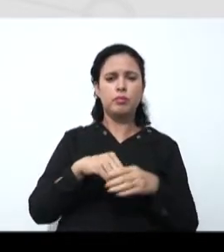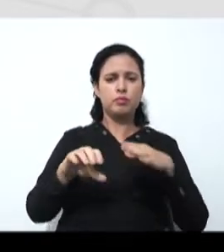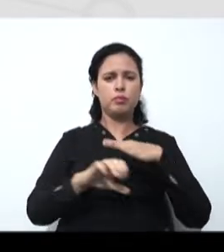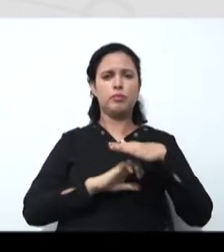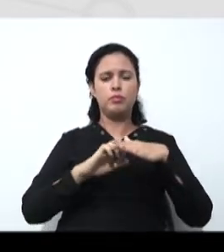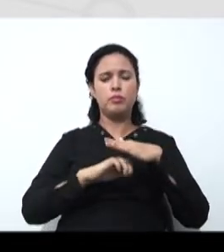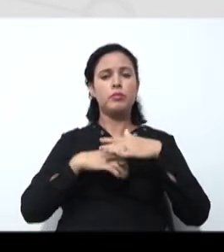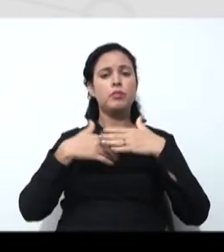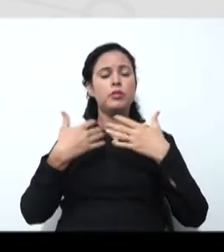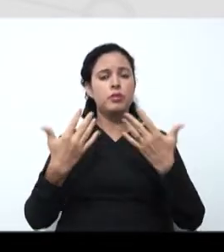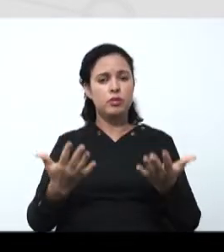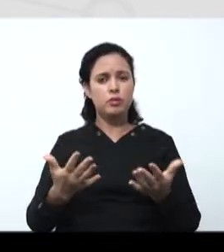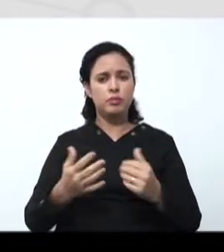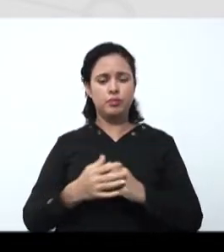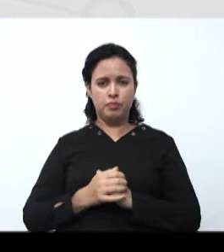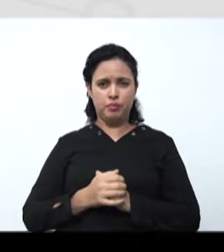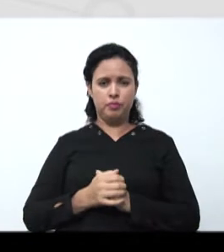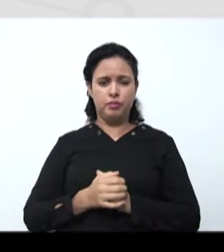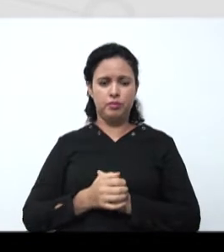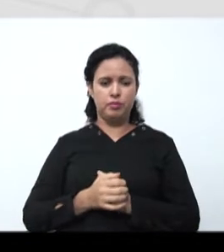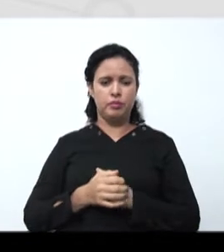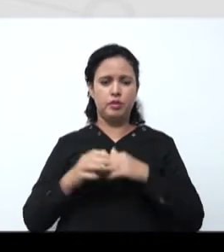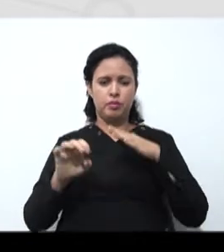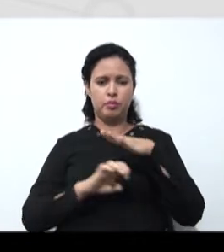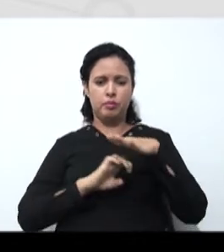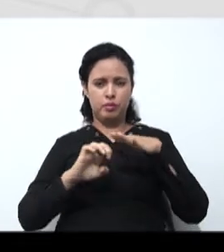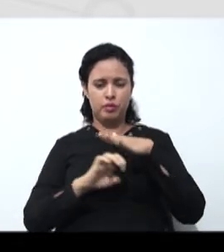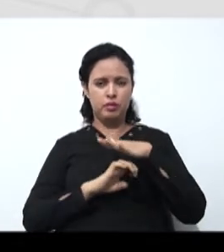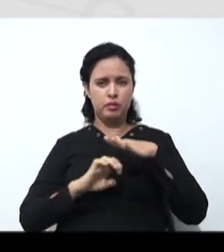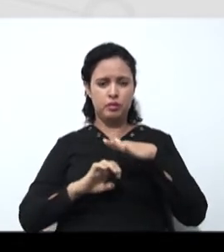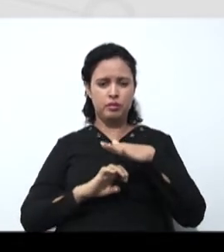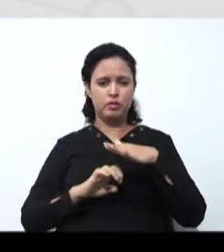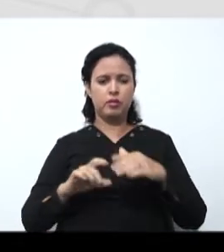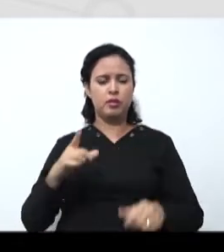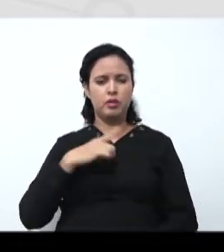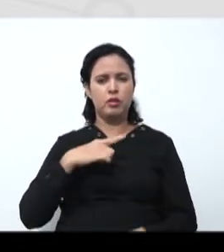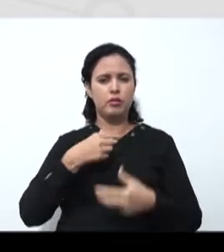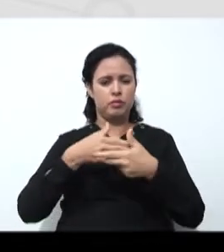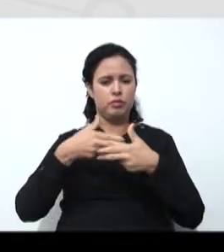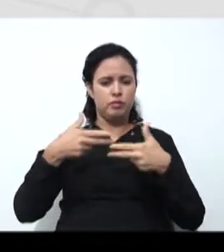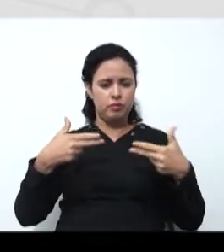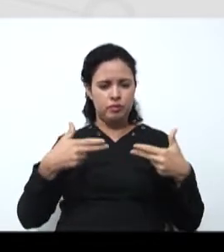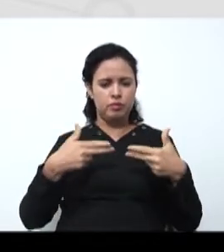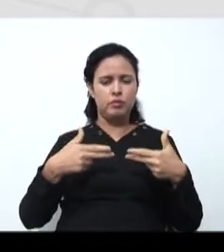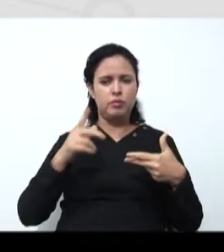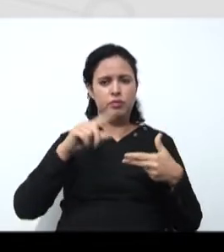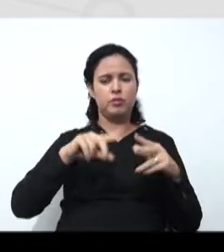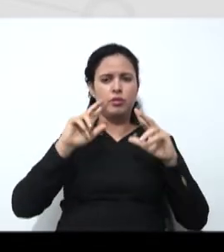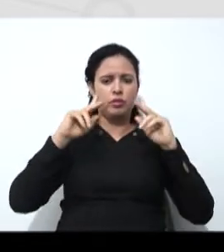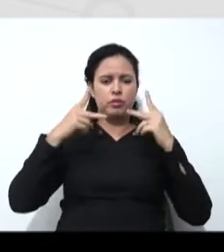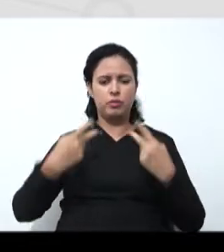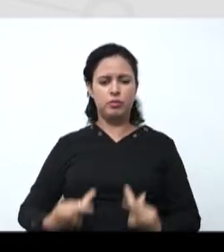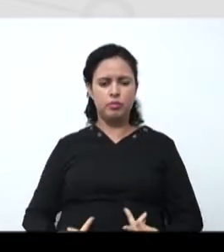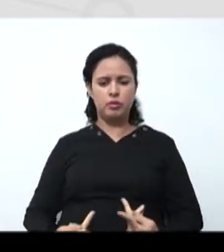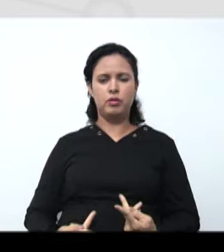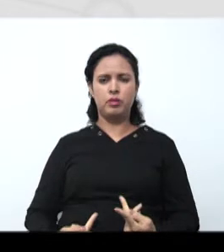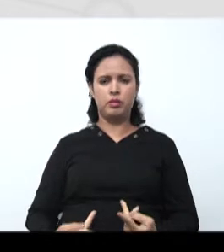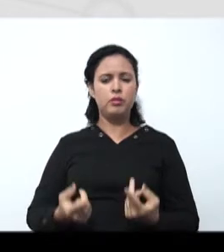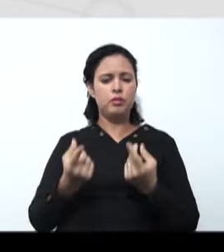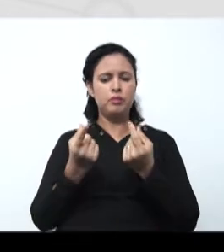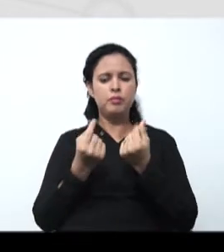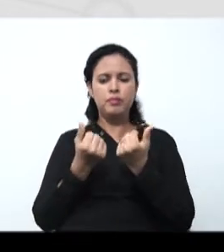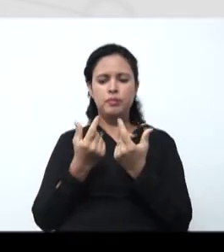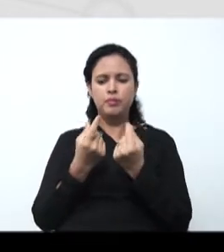são mobilizados? Então, as empresas, elas são espaços que articulam vários recursos, recursos humanos,